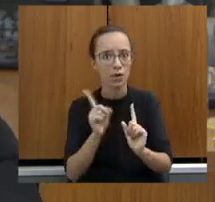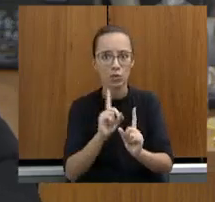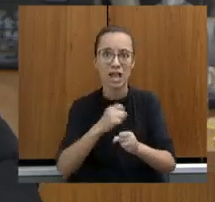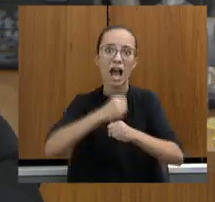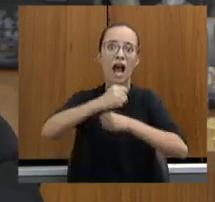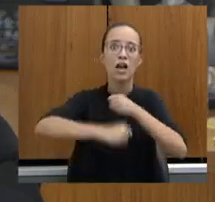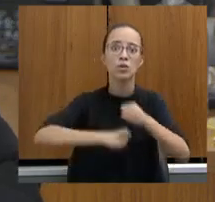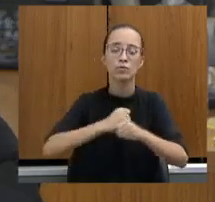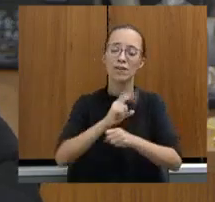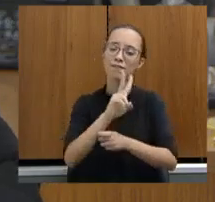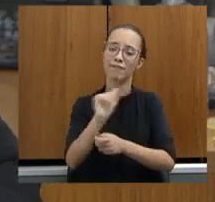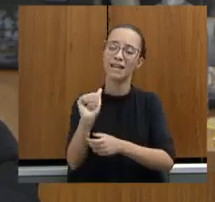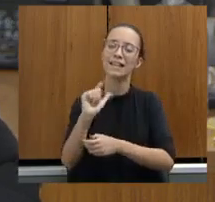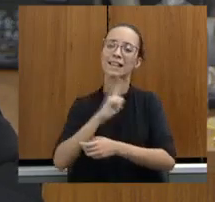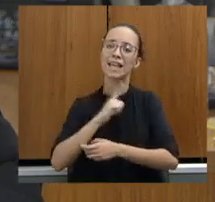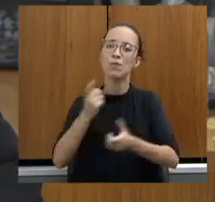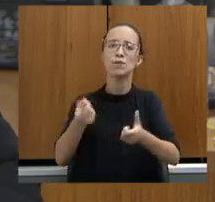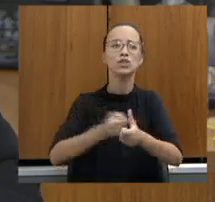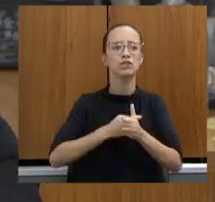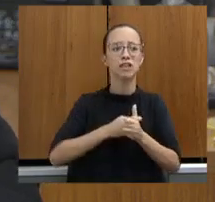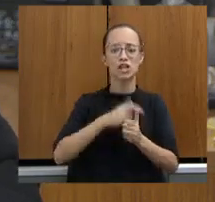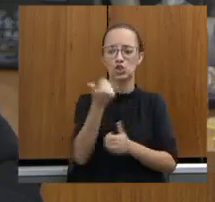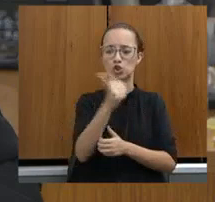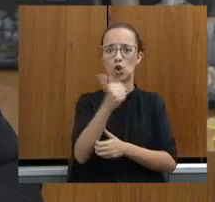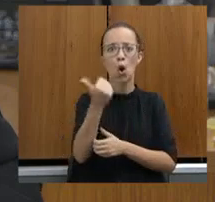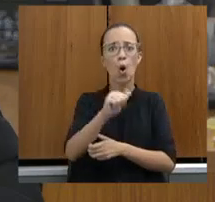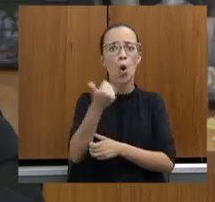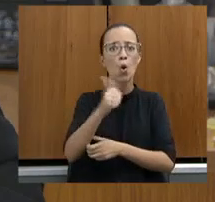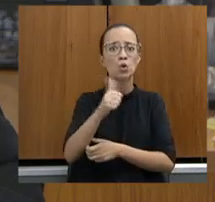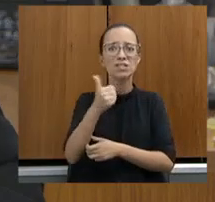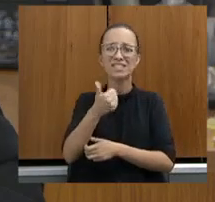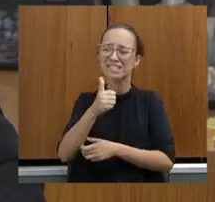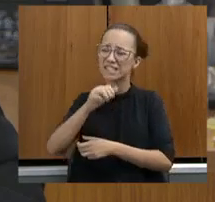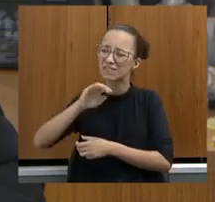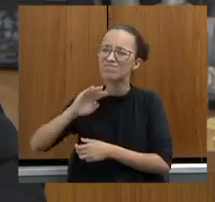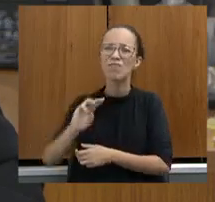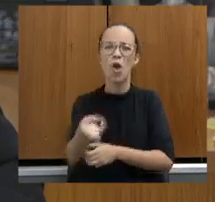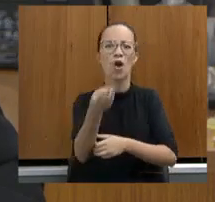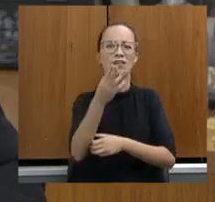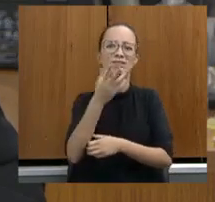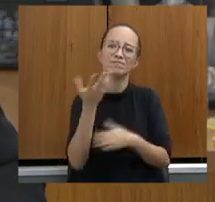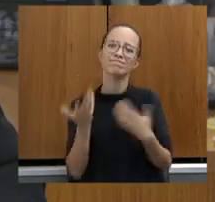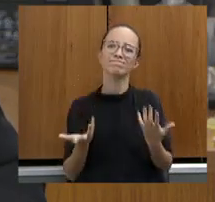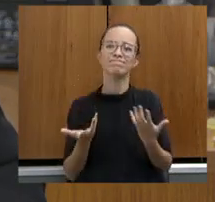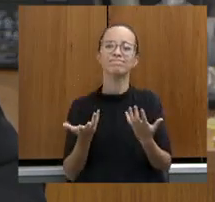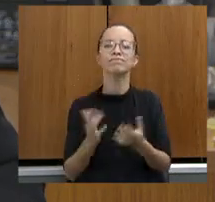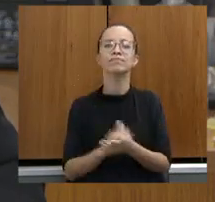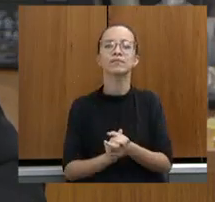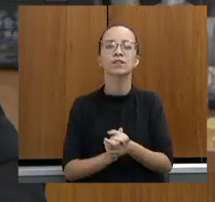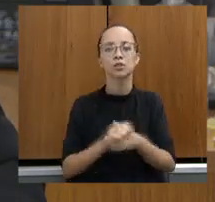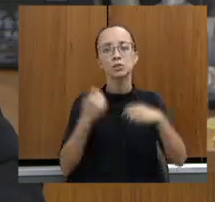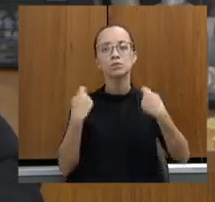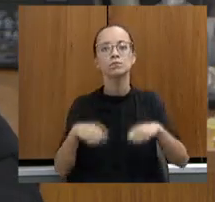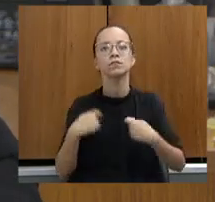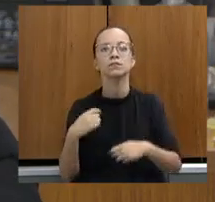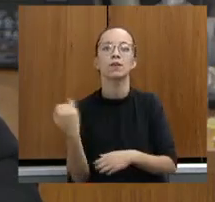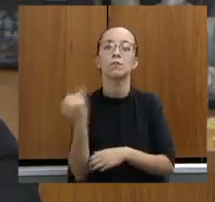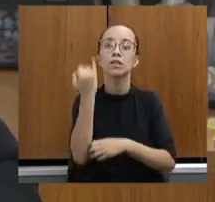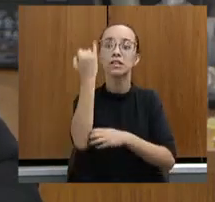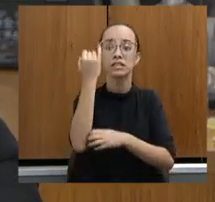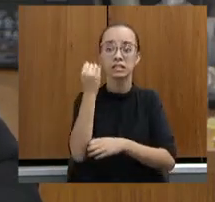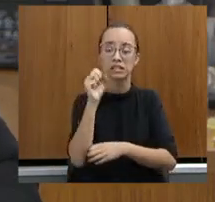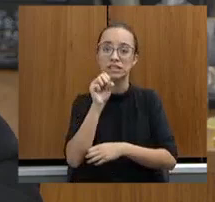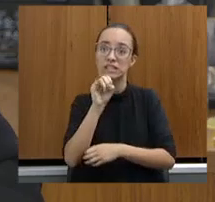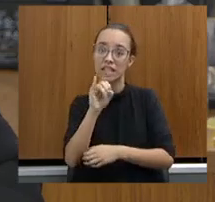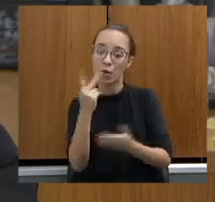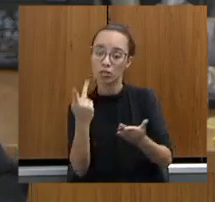de mais de 11 bilhões de reais e que não tem capacidade de fazer isso sem com adesão regime de recuperação fiscal esse valor cai para 4